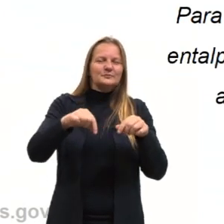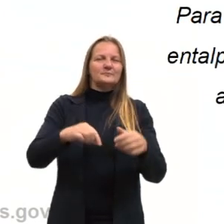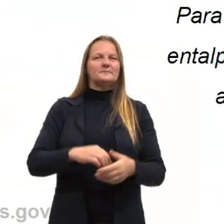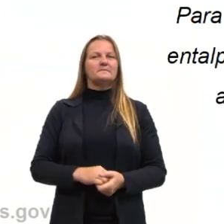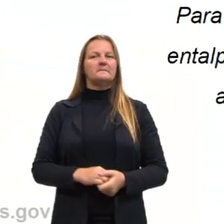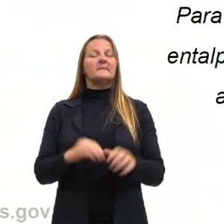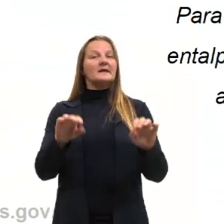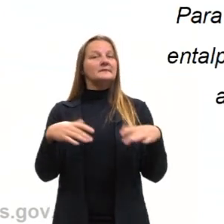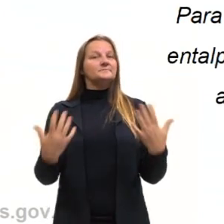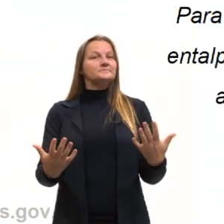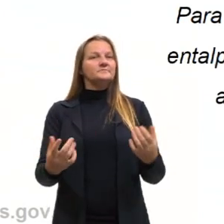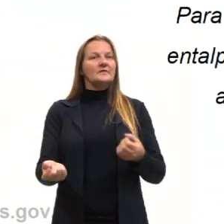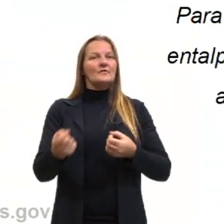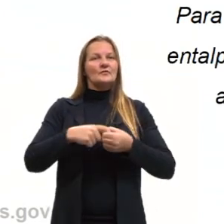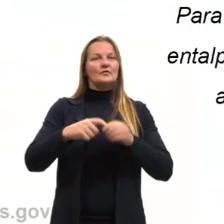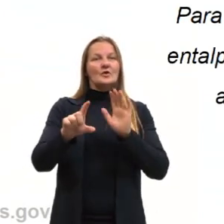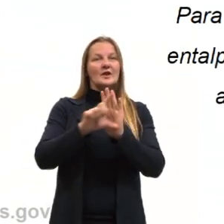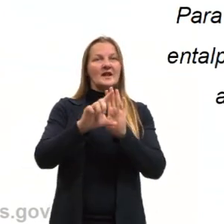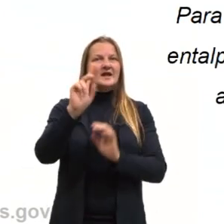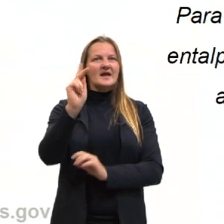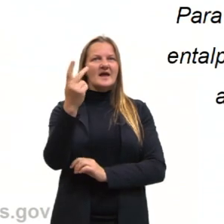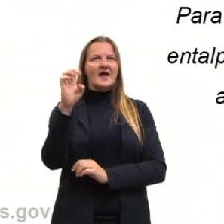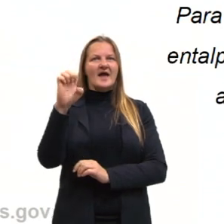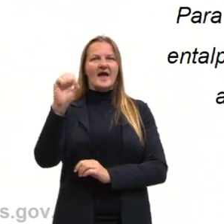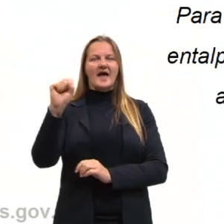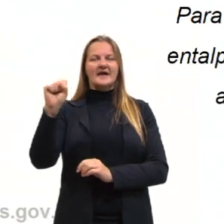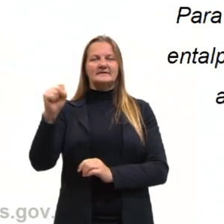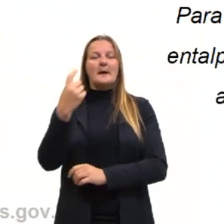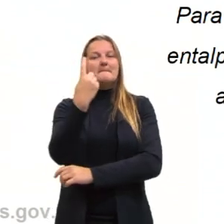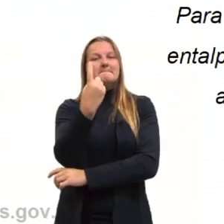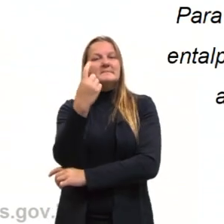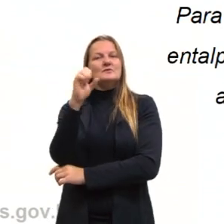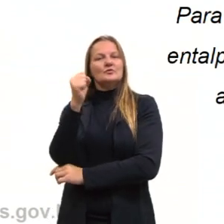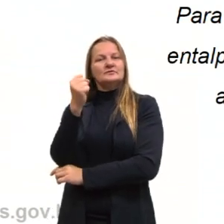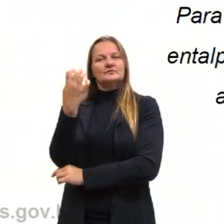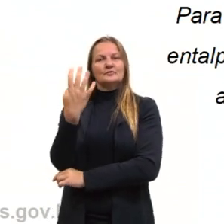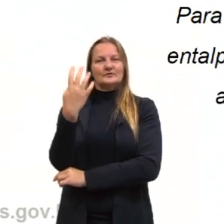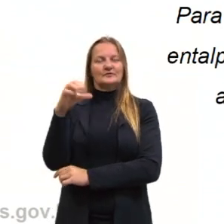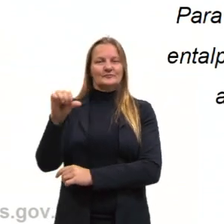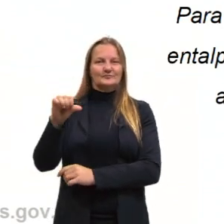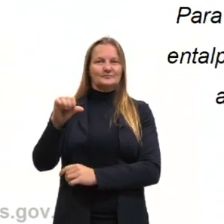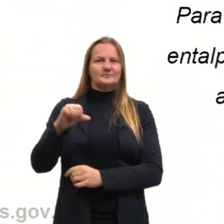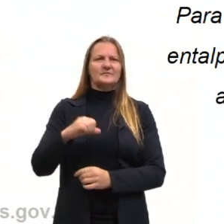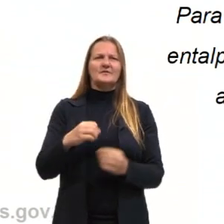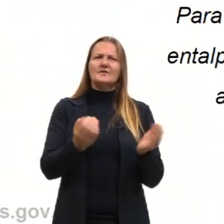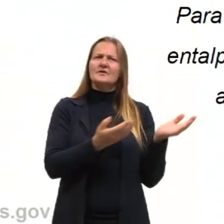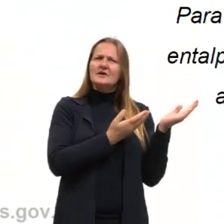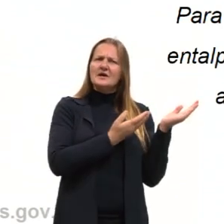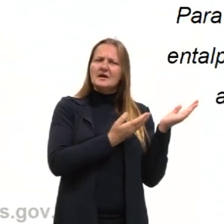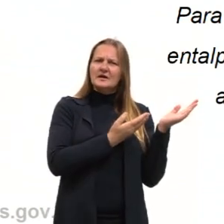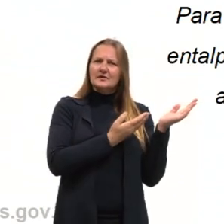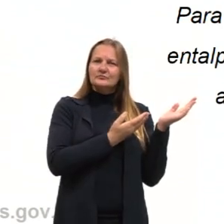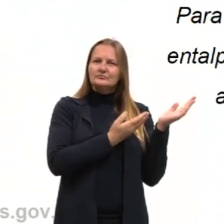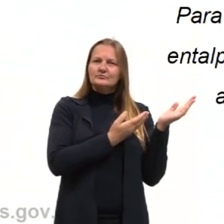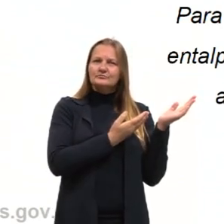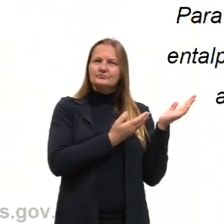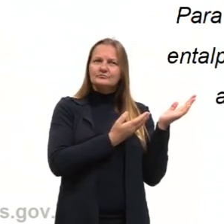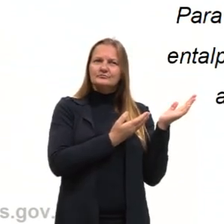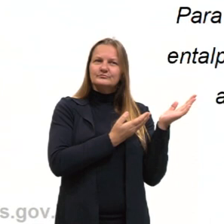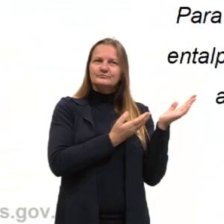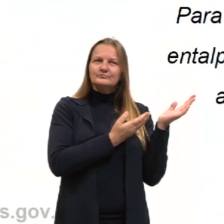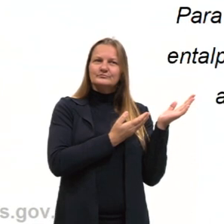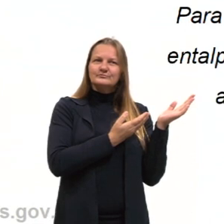bom então voltando para Lady Has lá em 1849 esse químico presente aqui na